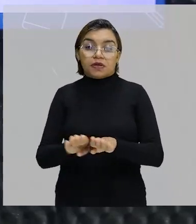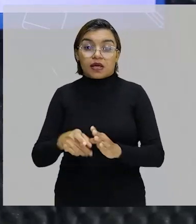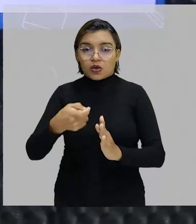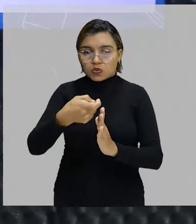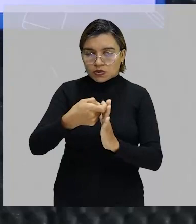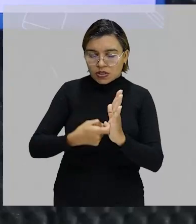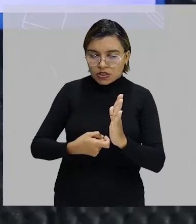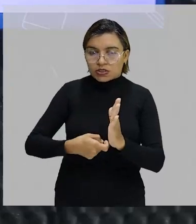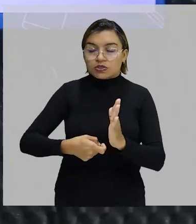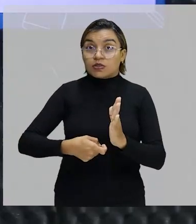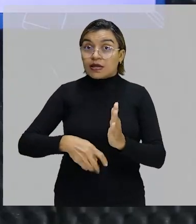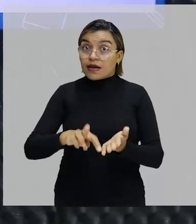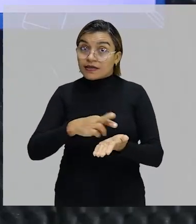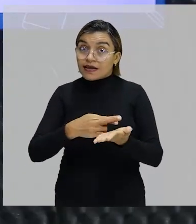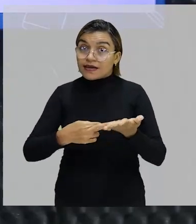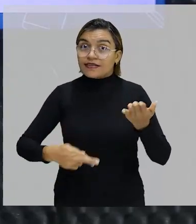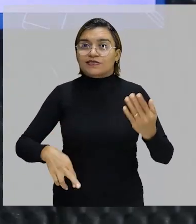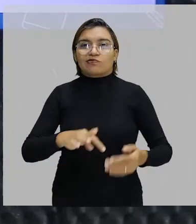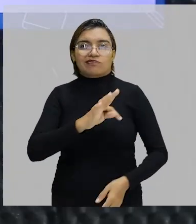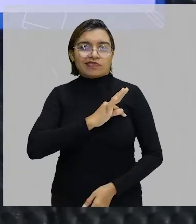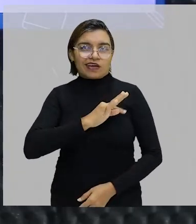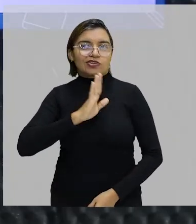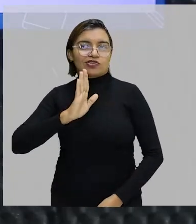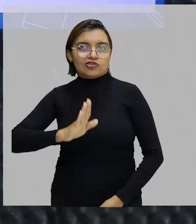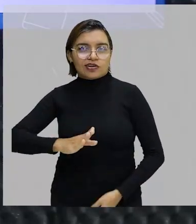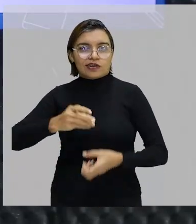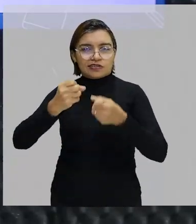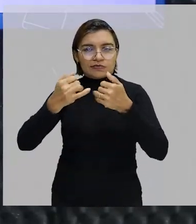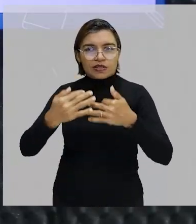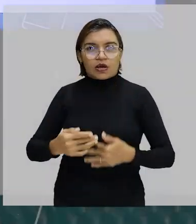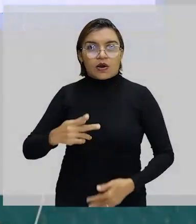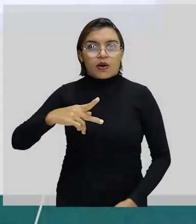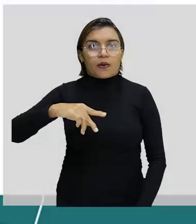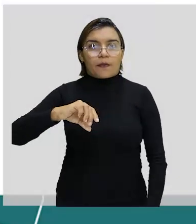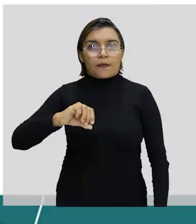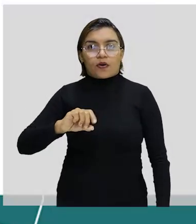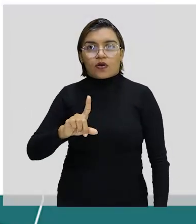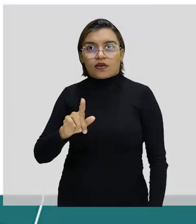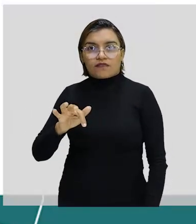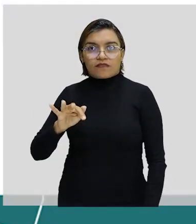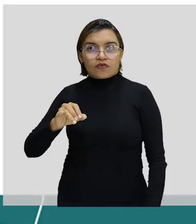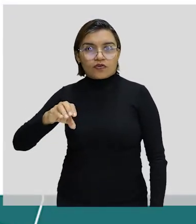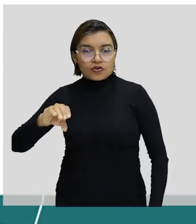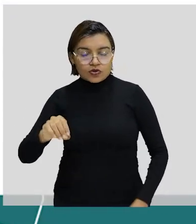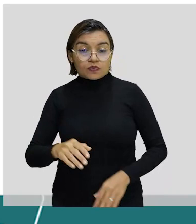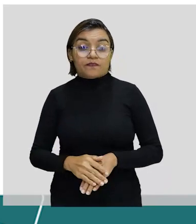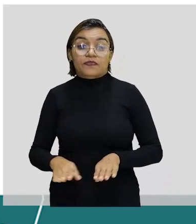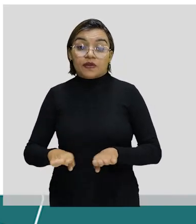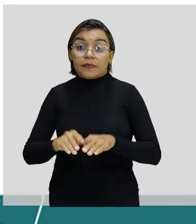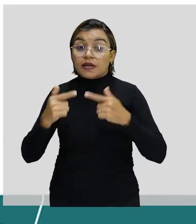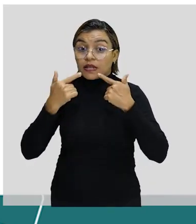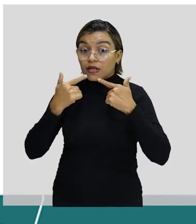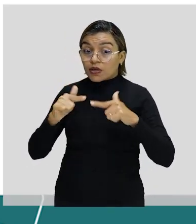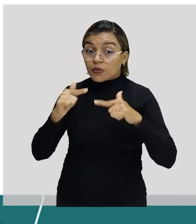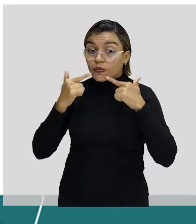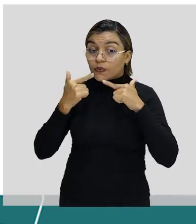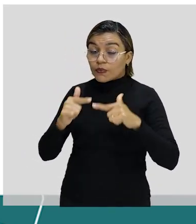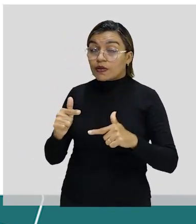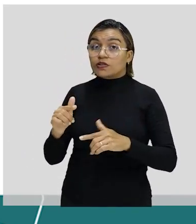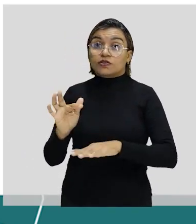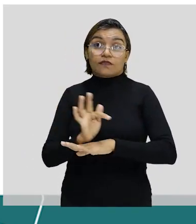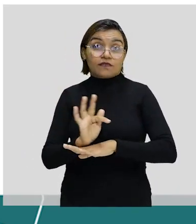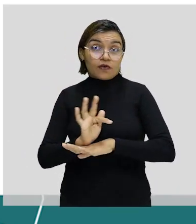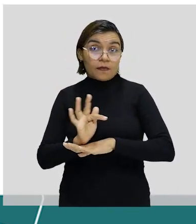texto de redação técnica, já falei, é um texto polifônico, porque tem muitas vozes. É a linguagem formal que tem que ter.